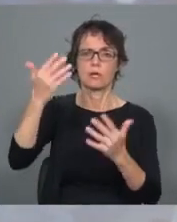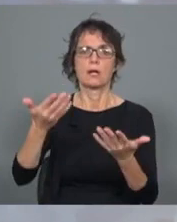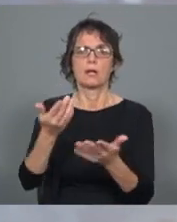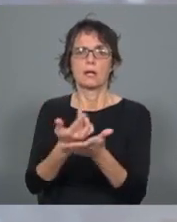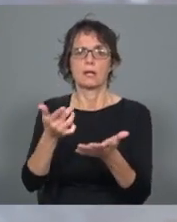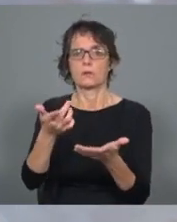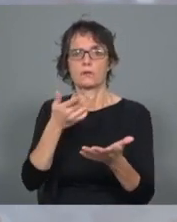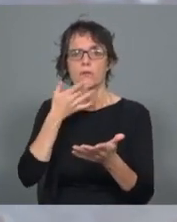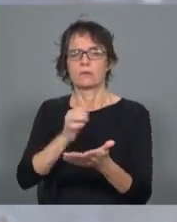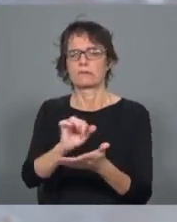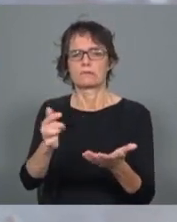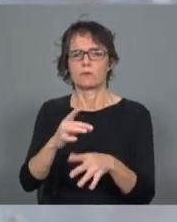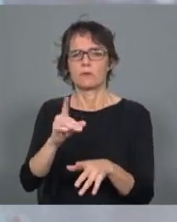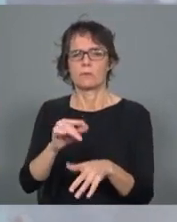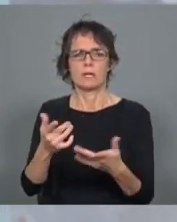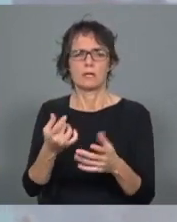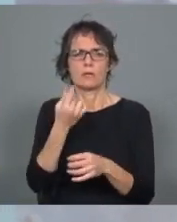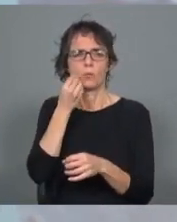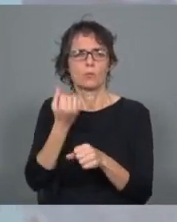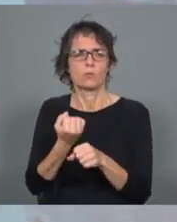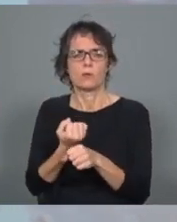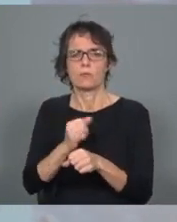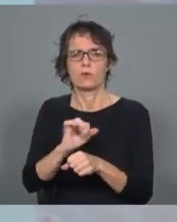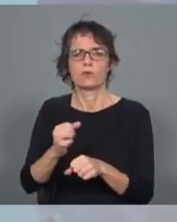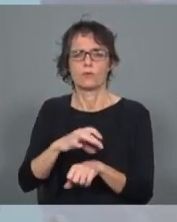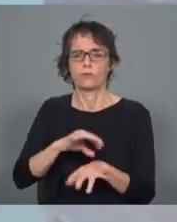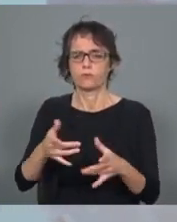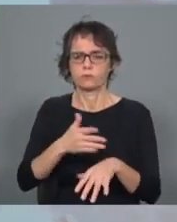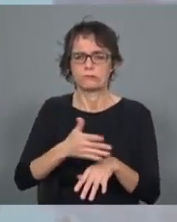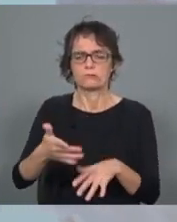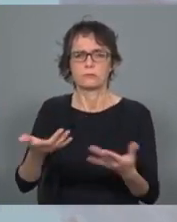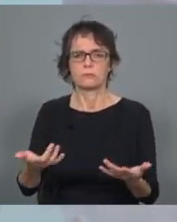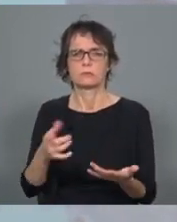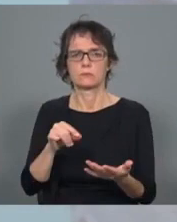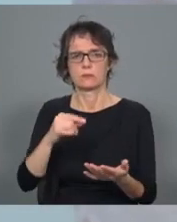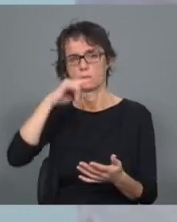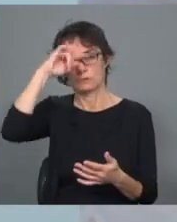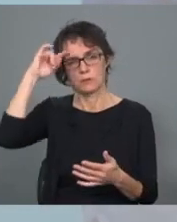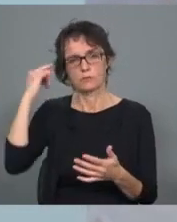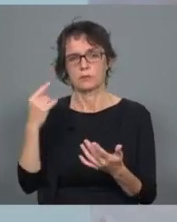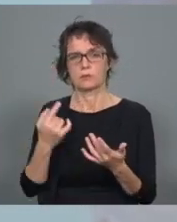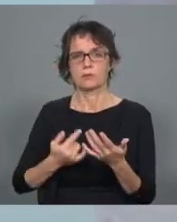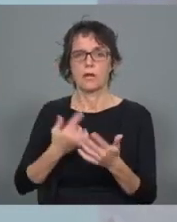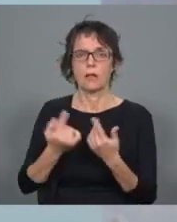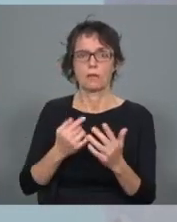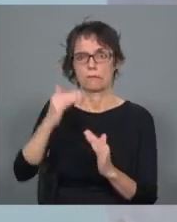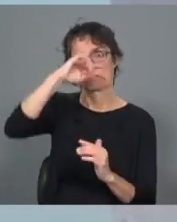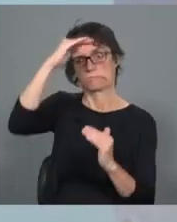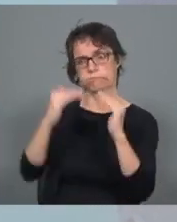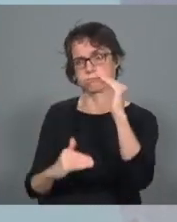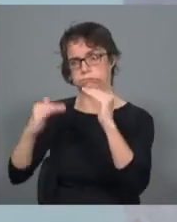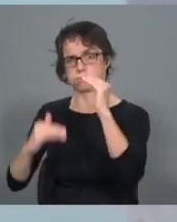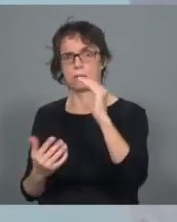Esta experiência da pandemia também não ajudou, veio a agudizar algumas situações, e a